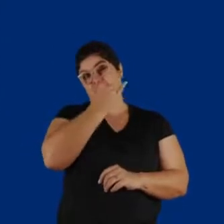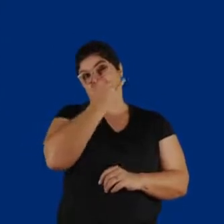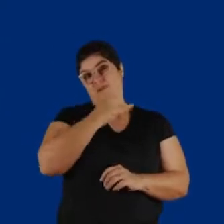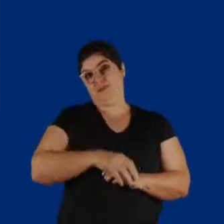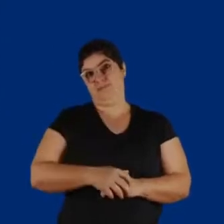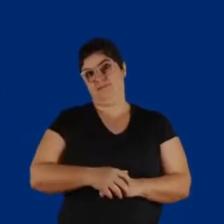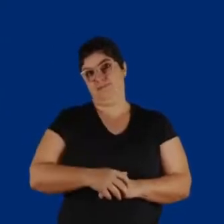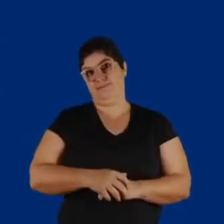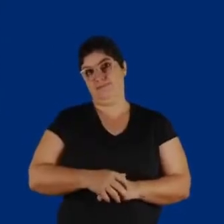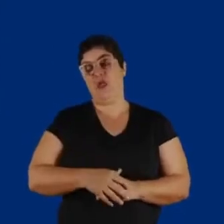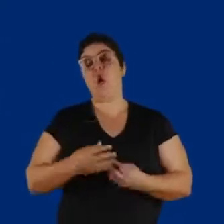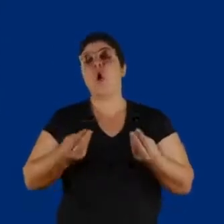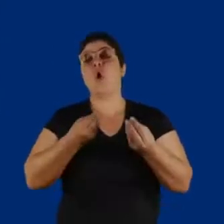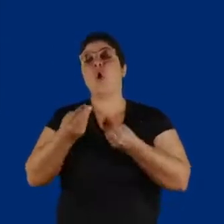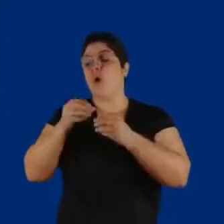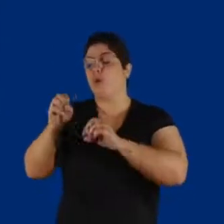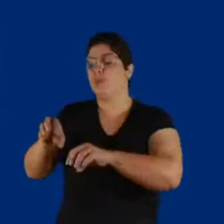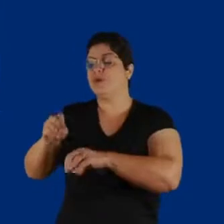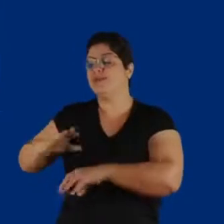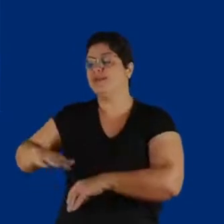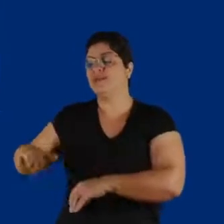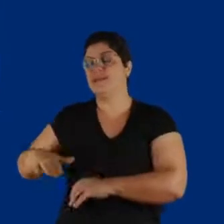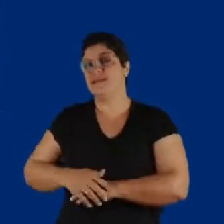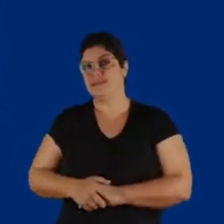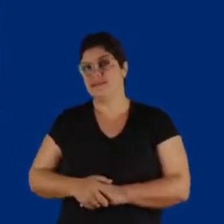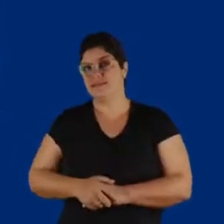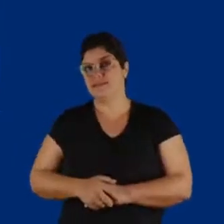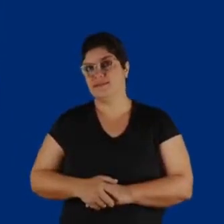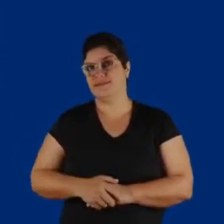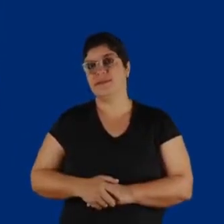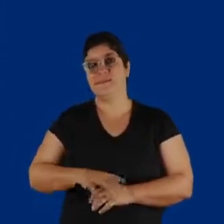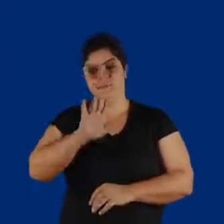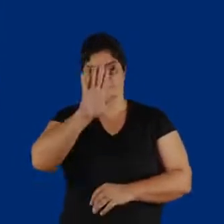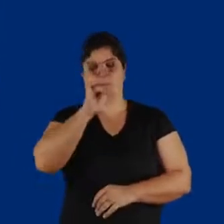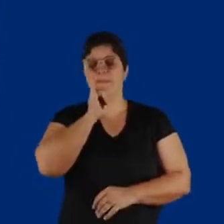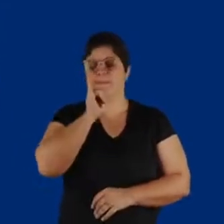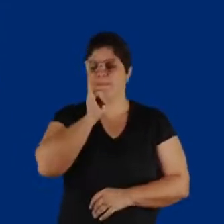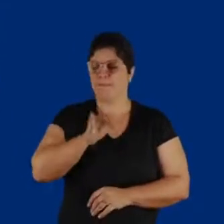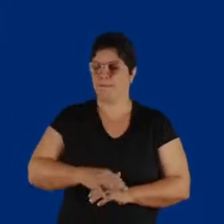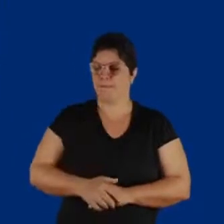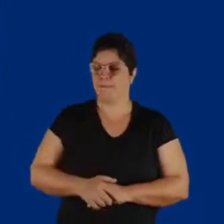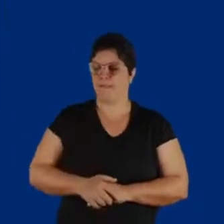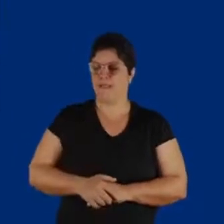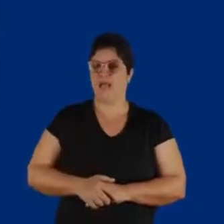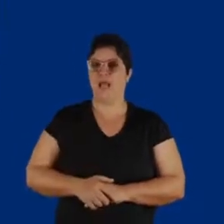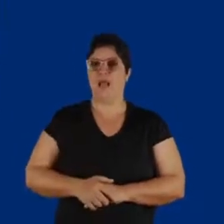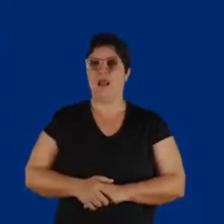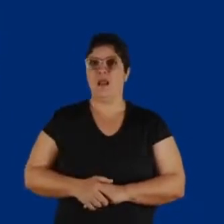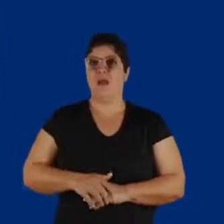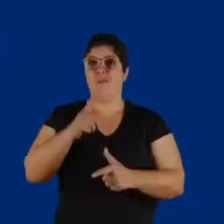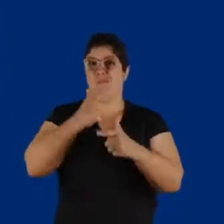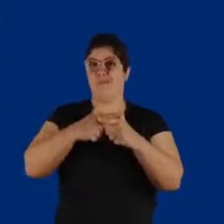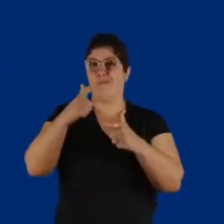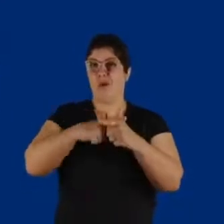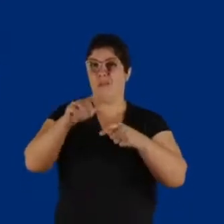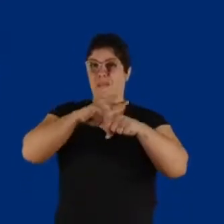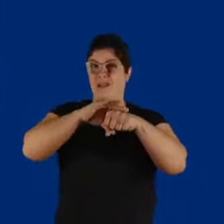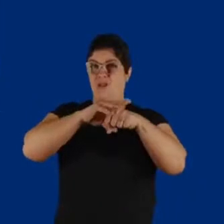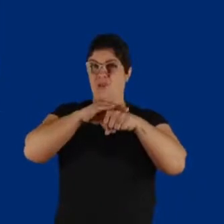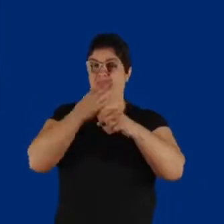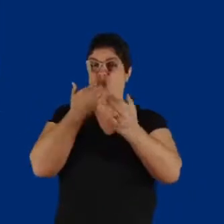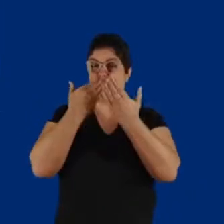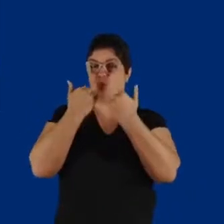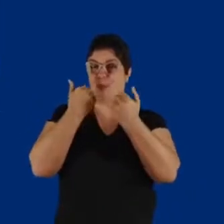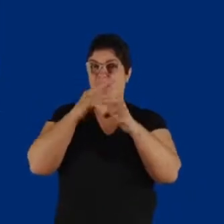essa ideia da pandemia... Por exemplo, você tem muitos transtornos alimentares, transtornos de